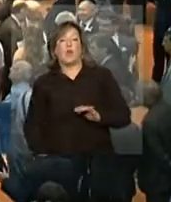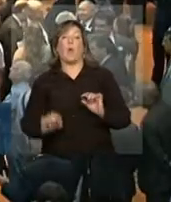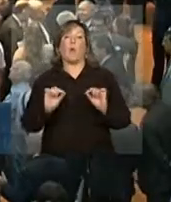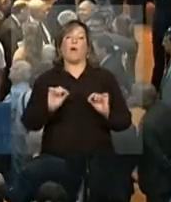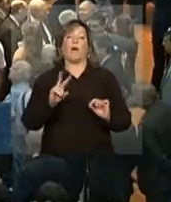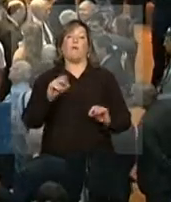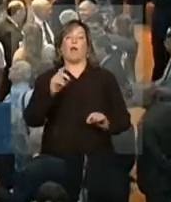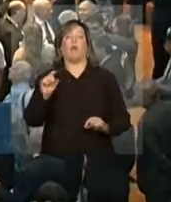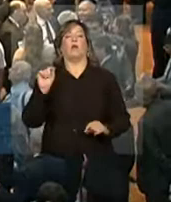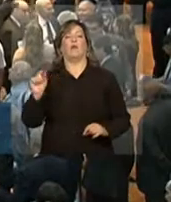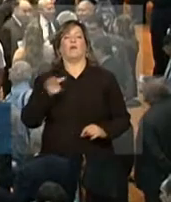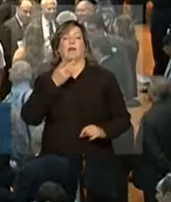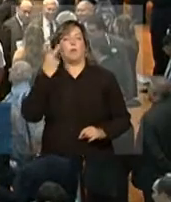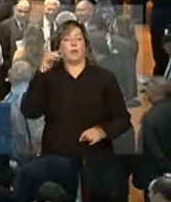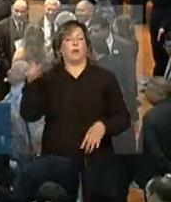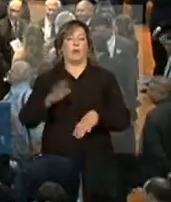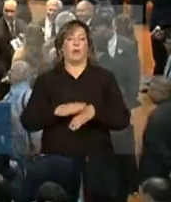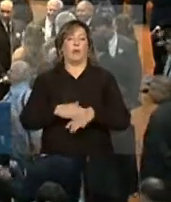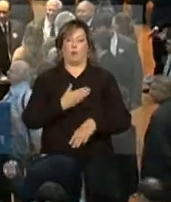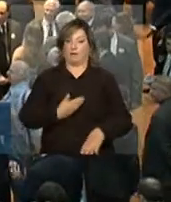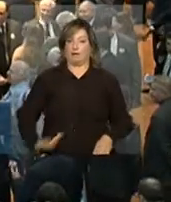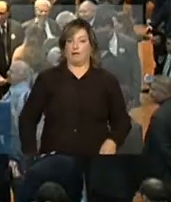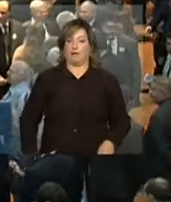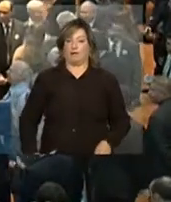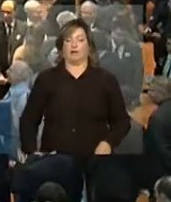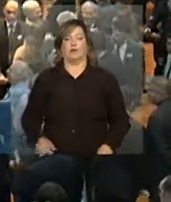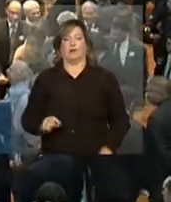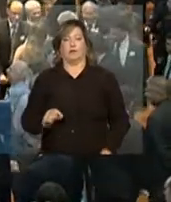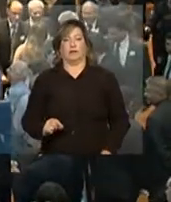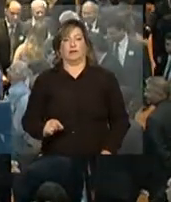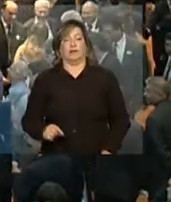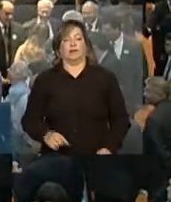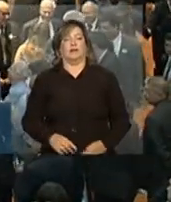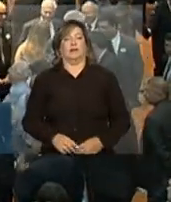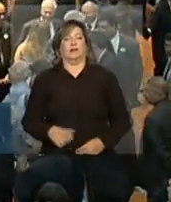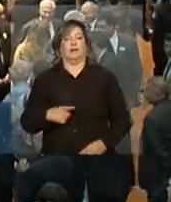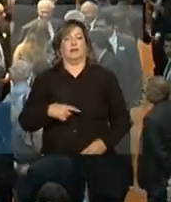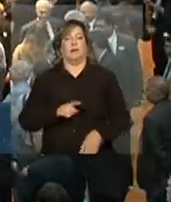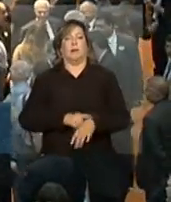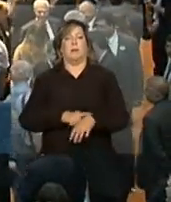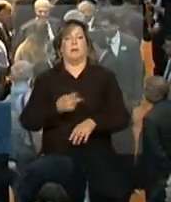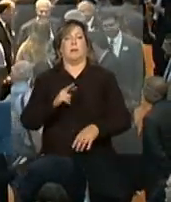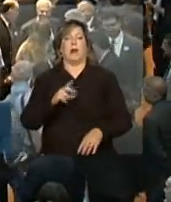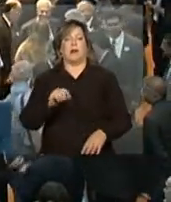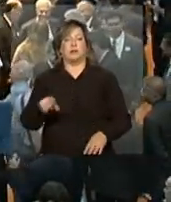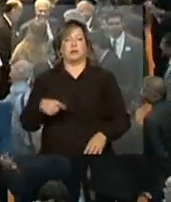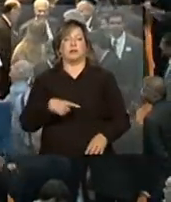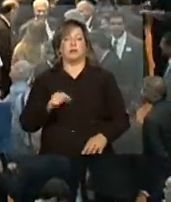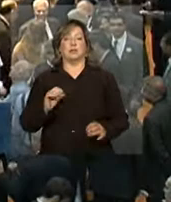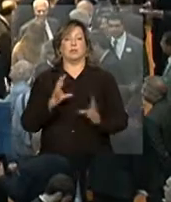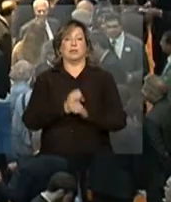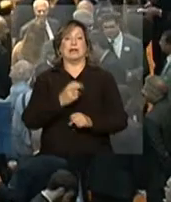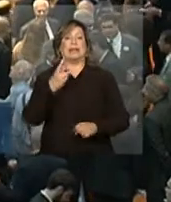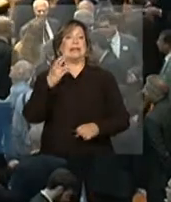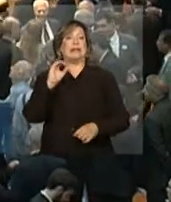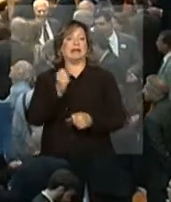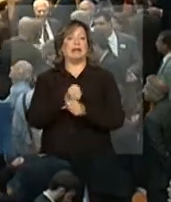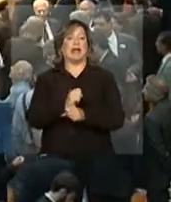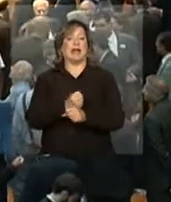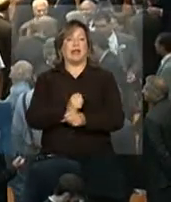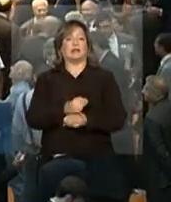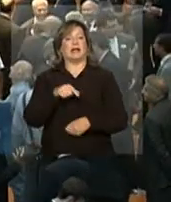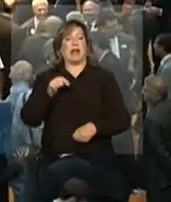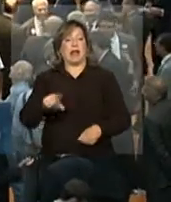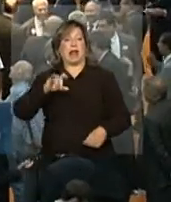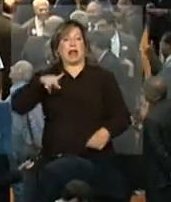que o valor fixado pelo governo pelo teto fixado pelo governo o prazo de concessão então é de 30 anos e a linha